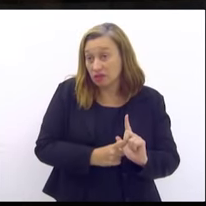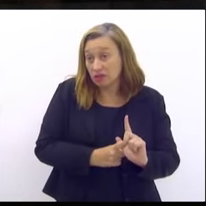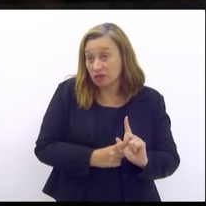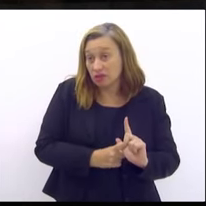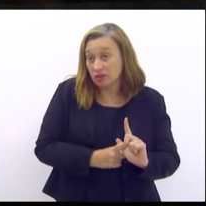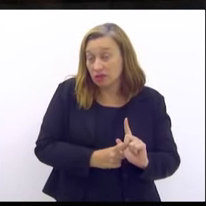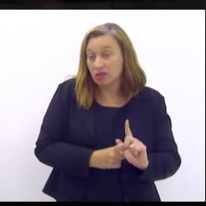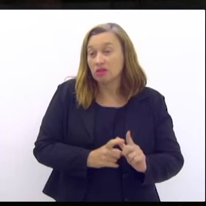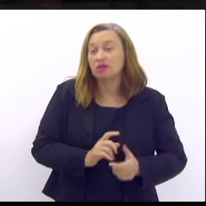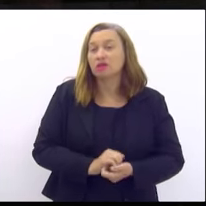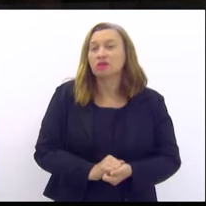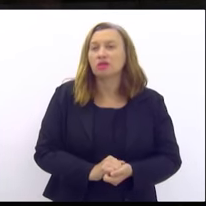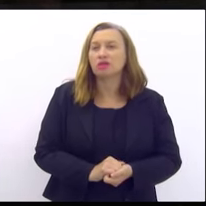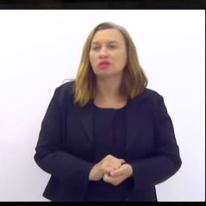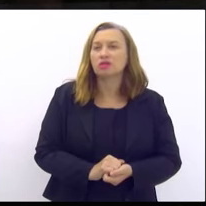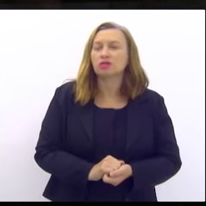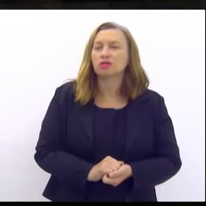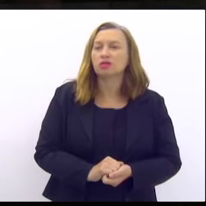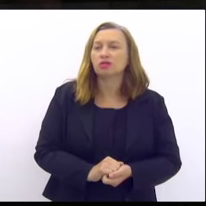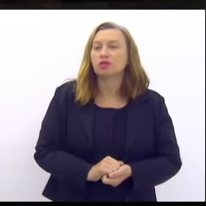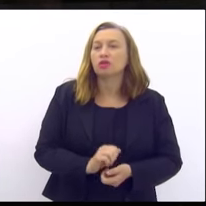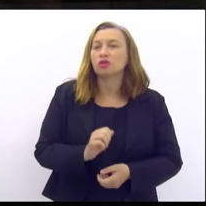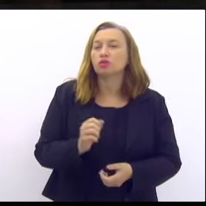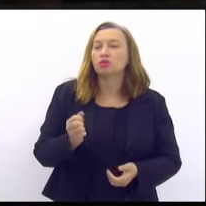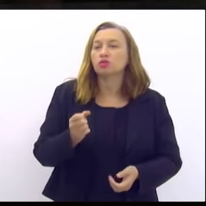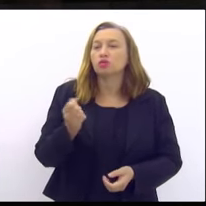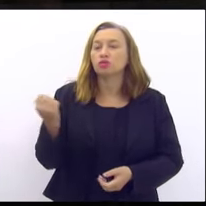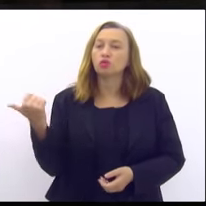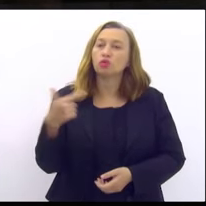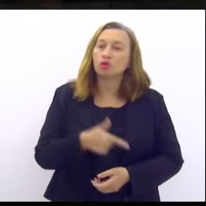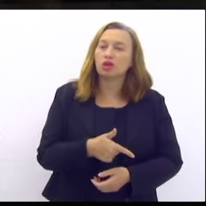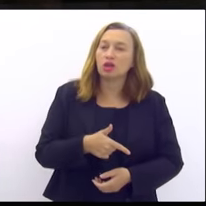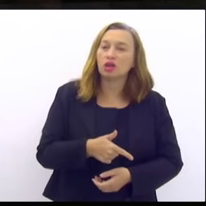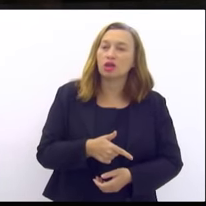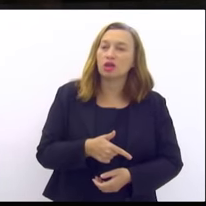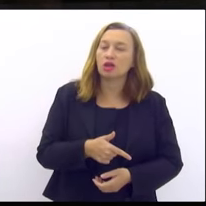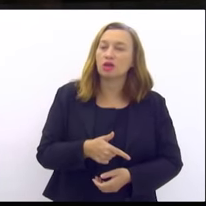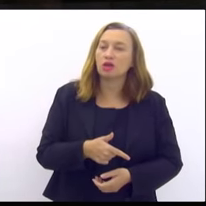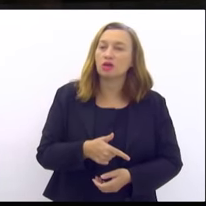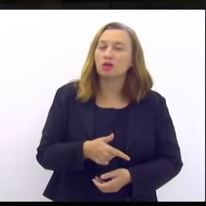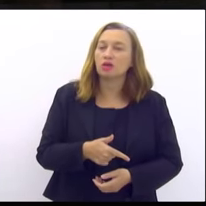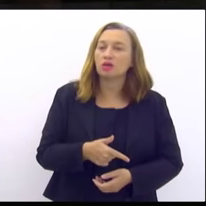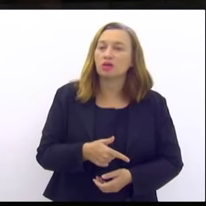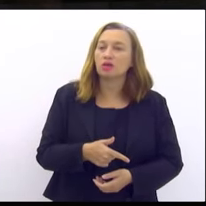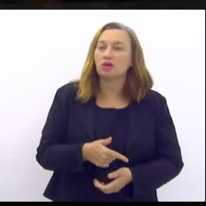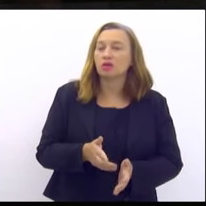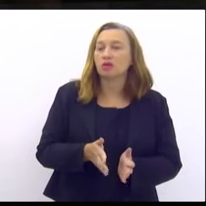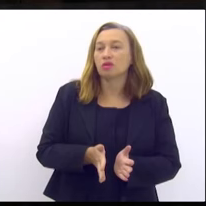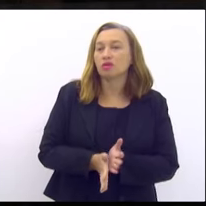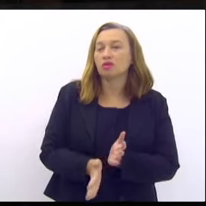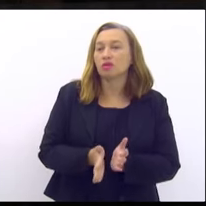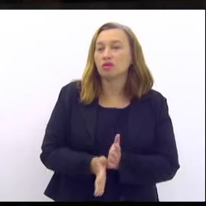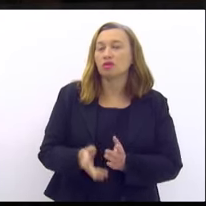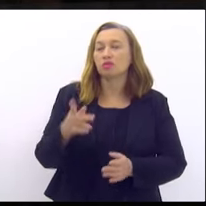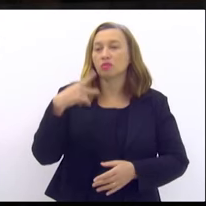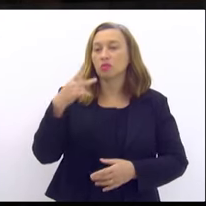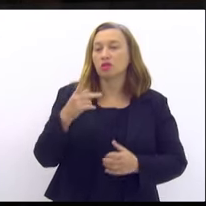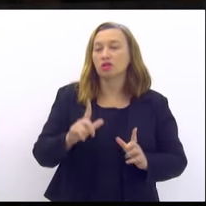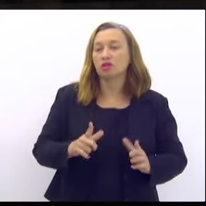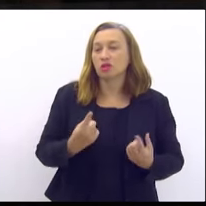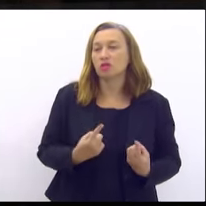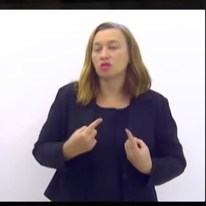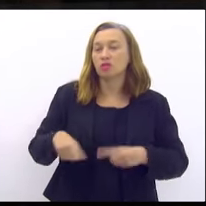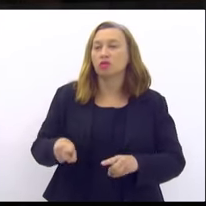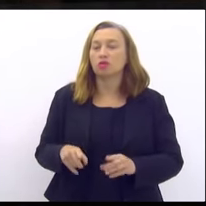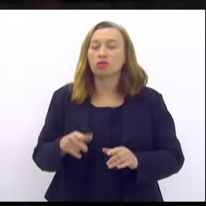quebra do estado do que o desgaste político de ter que enfrentar esse problema